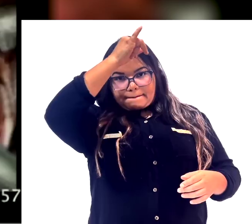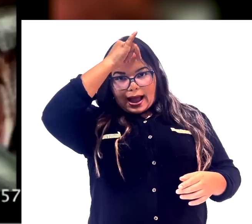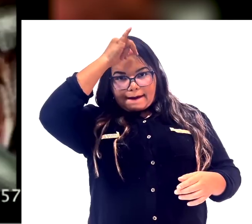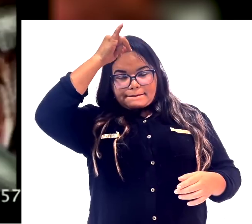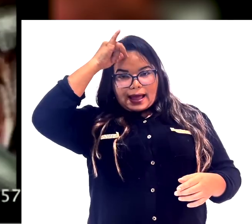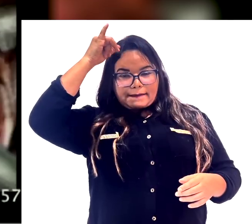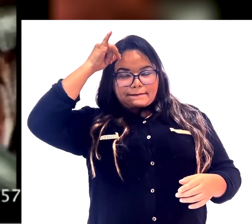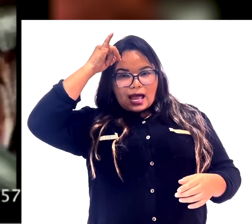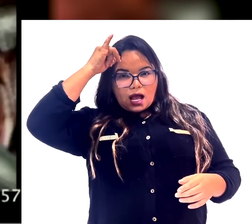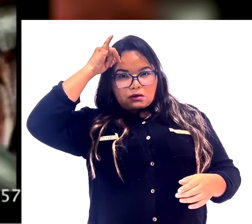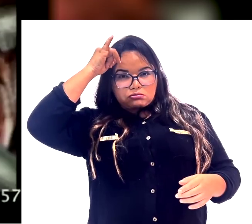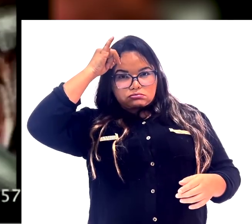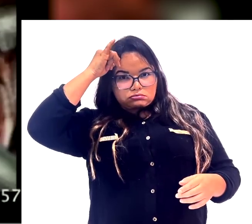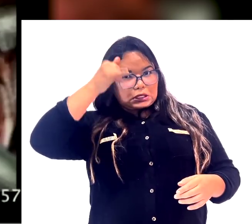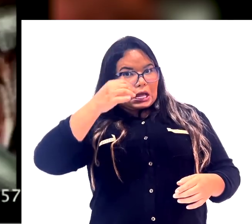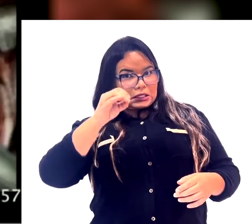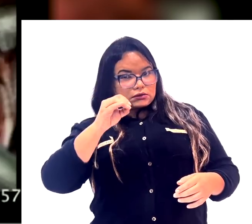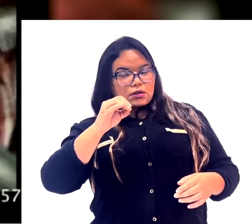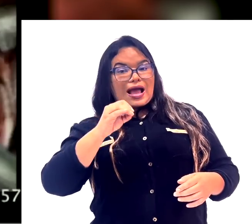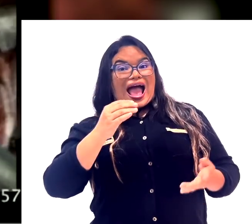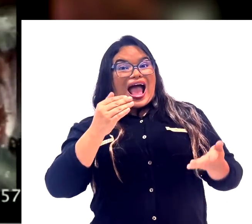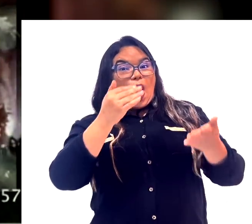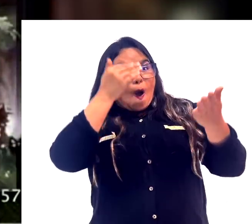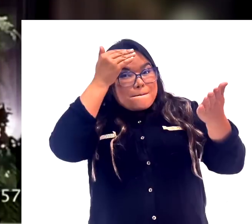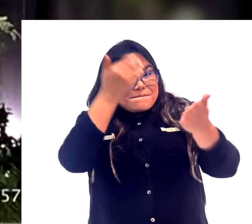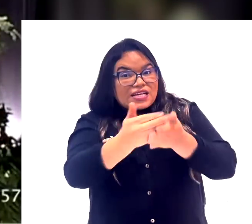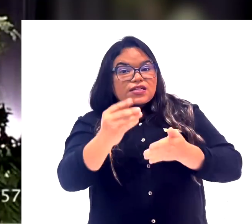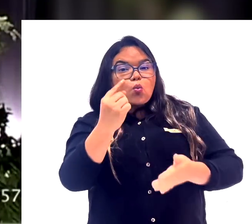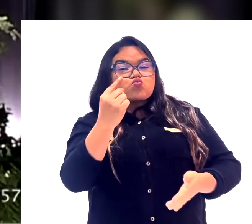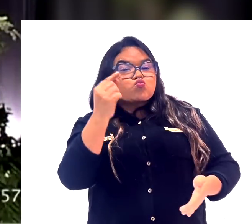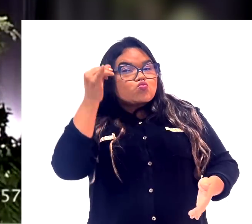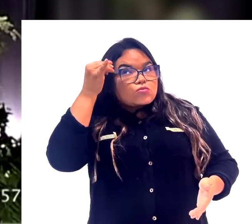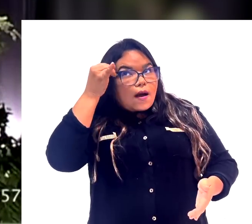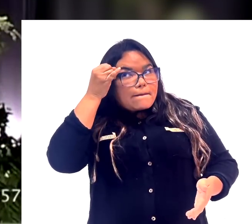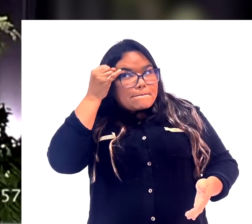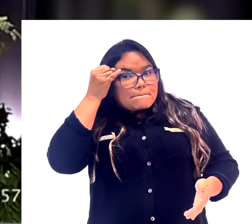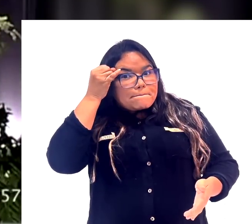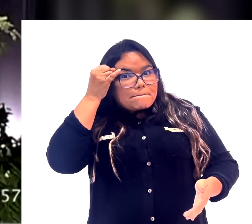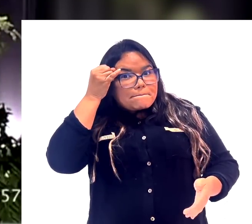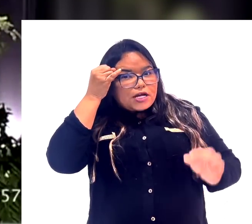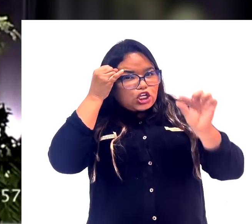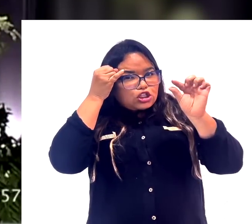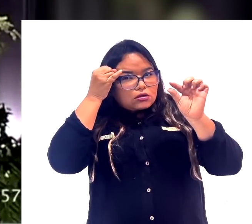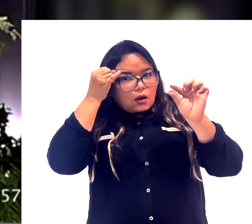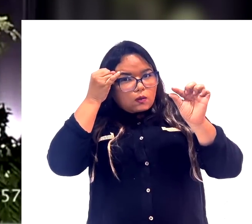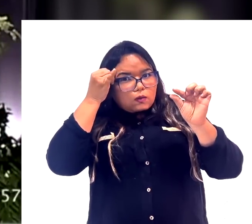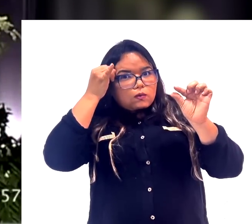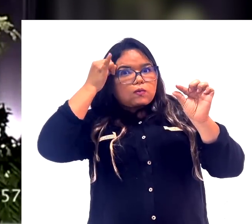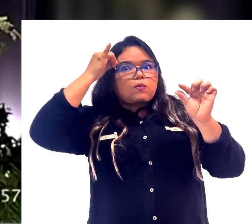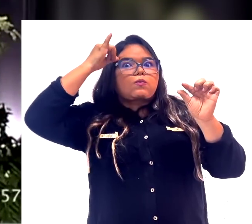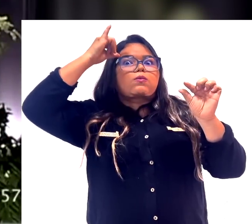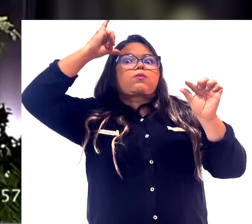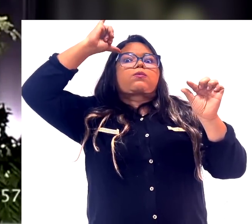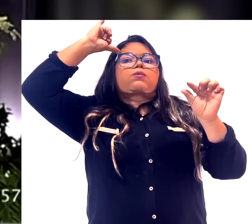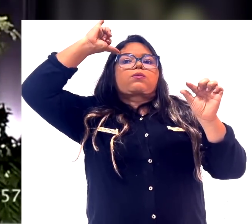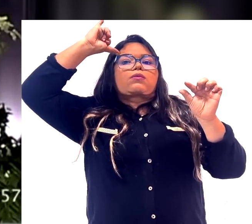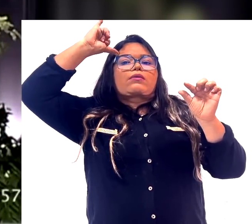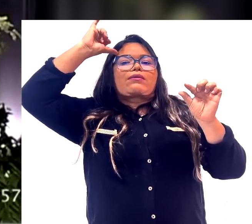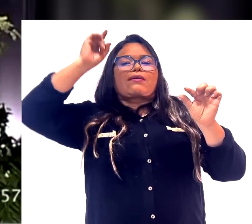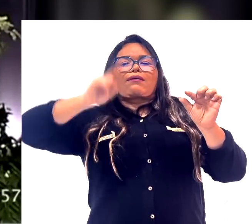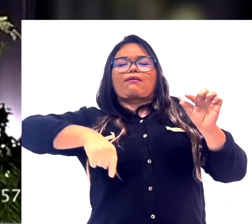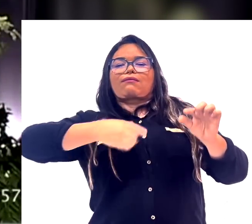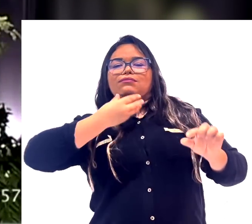pequeno sobe dentre os 10. Isso é muito importante, porque este chifre pequeno é o homem por trás